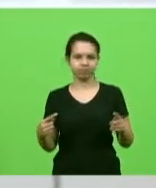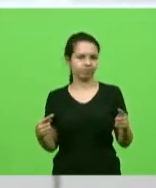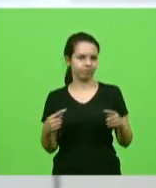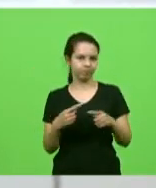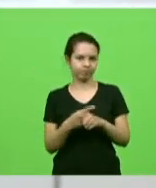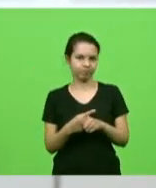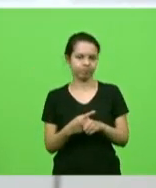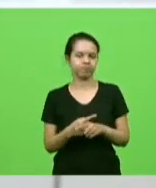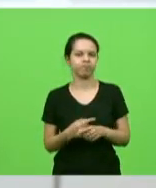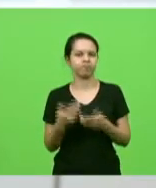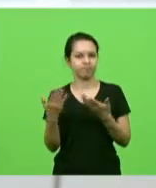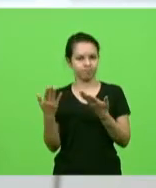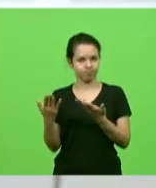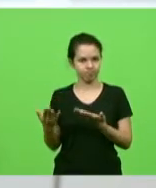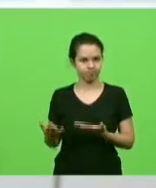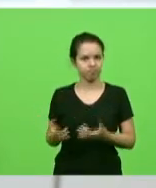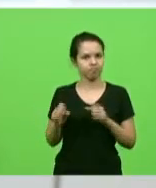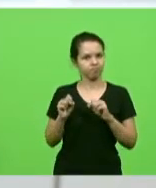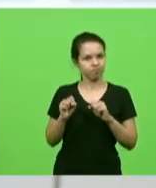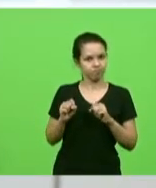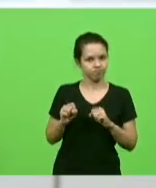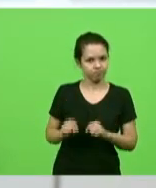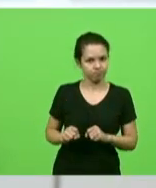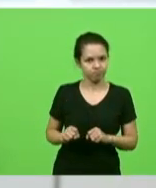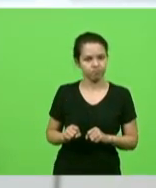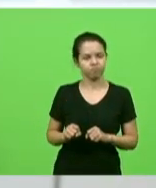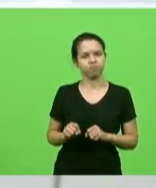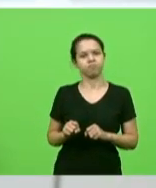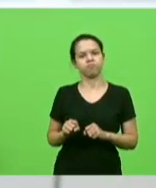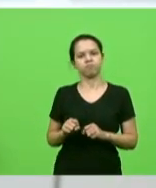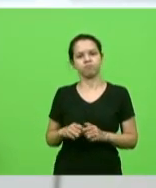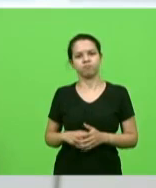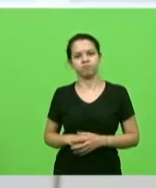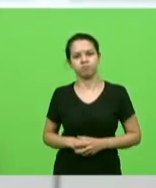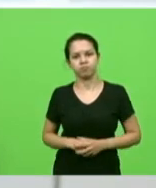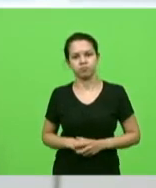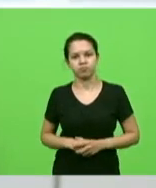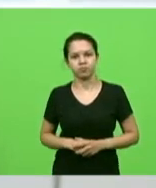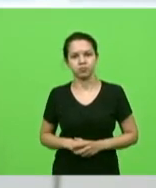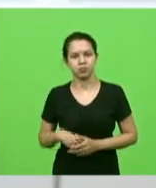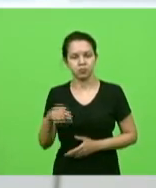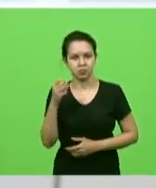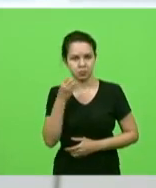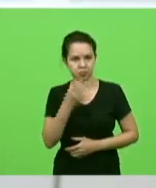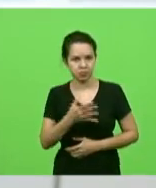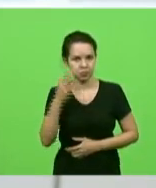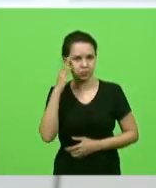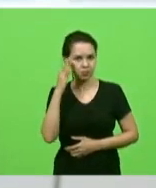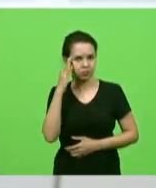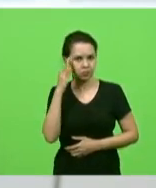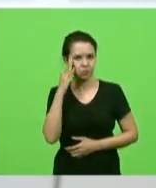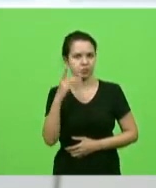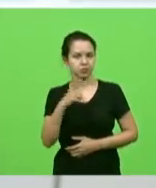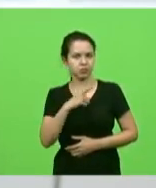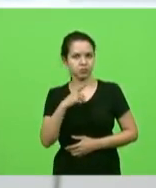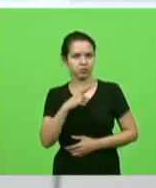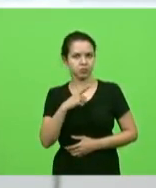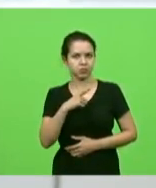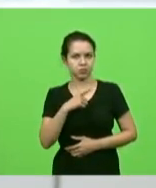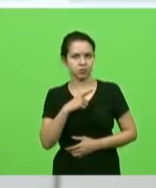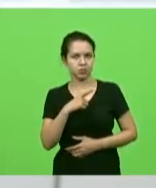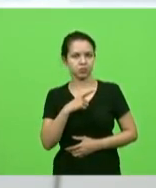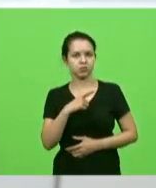exercer tal prerrogativa o indivíduo possa sofrer arrependa bom que se diga que existe com que existe corrente